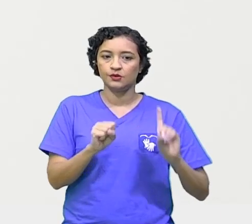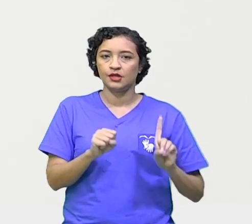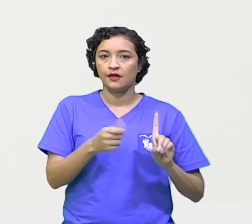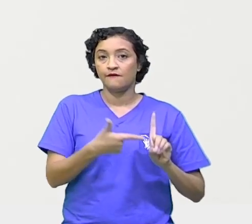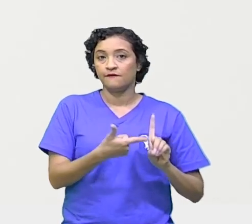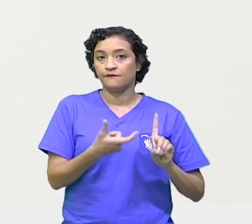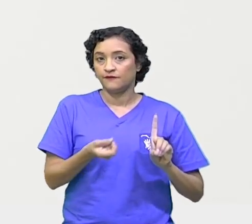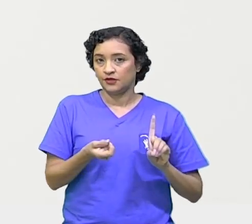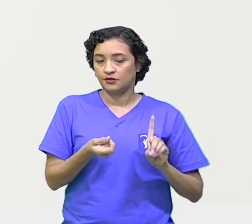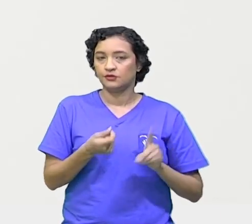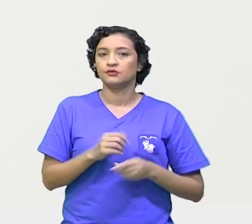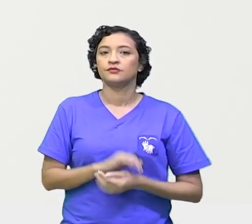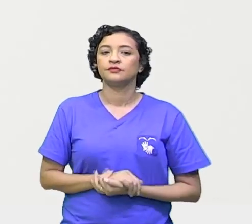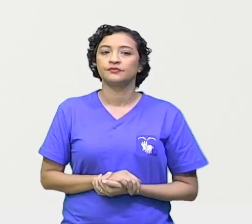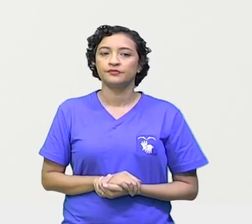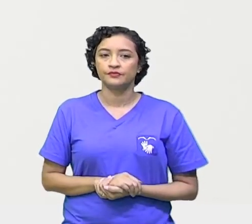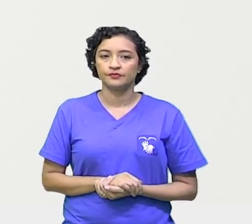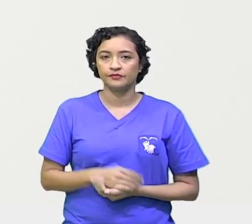centímetros?